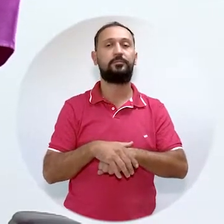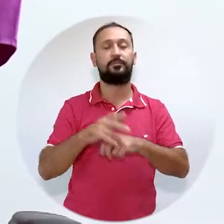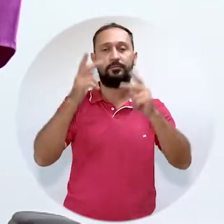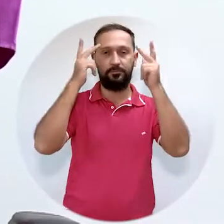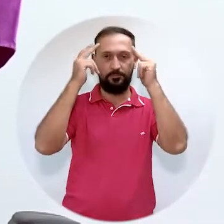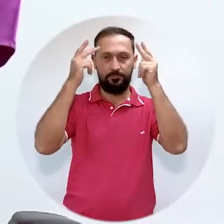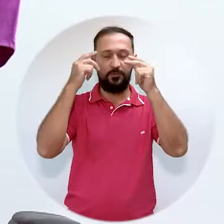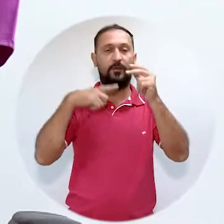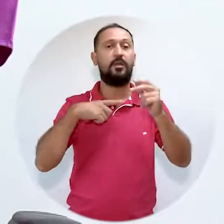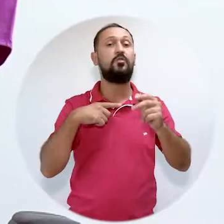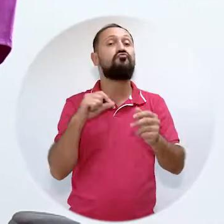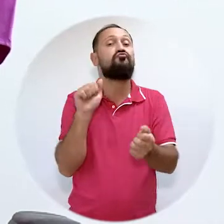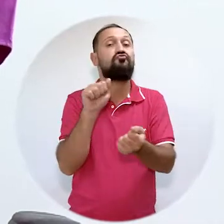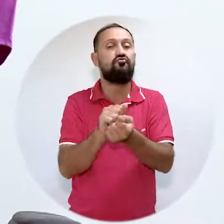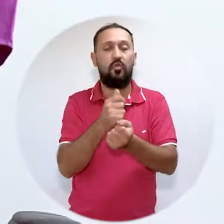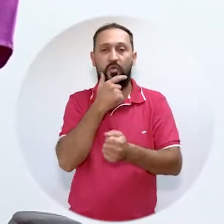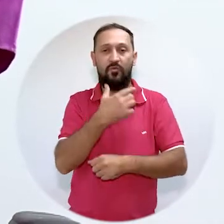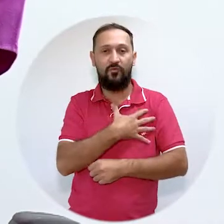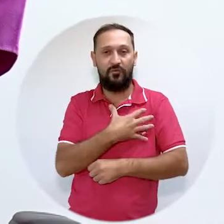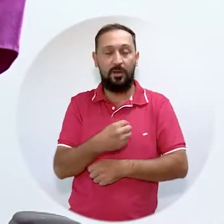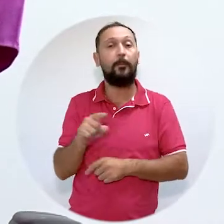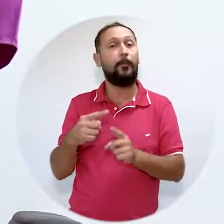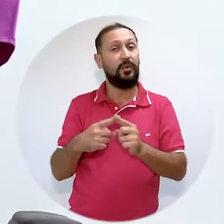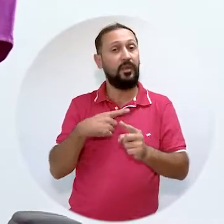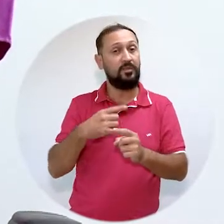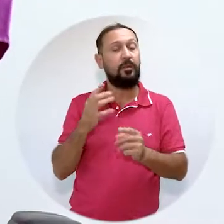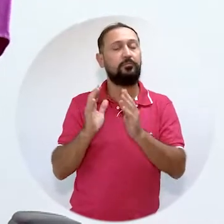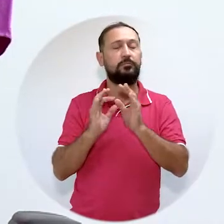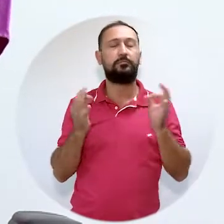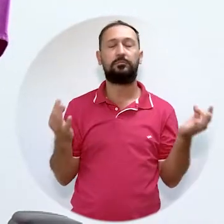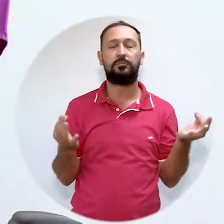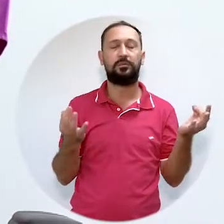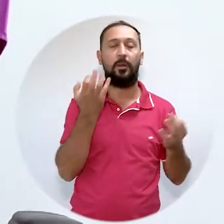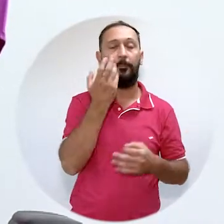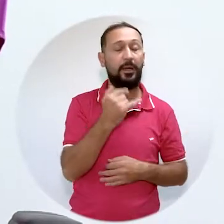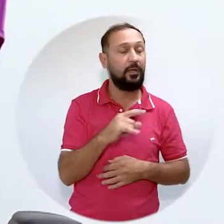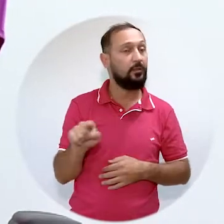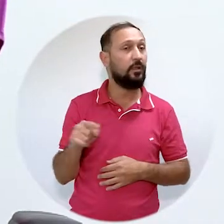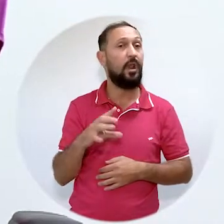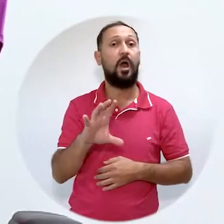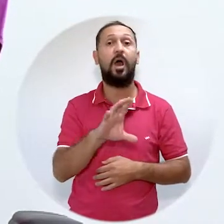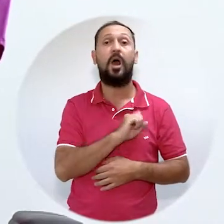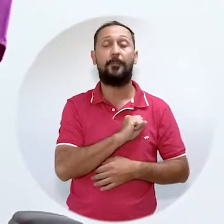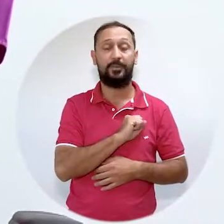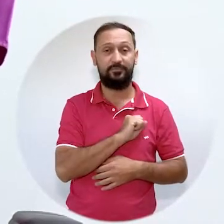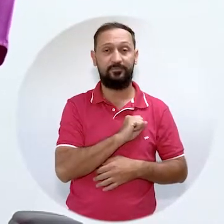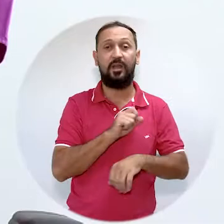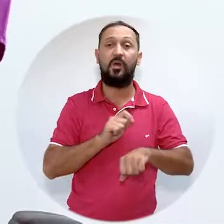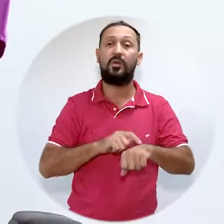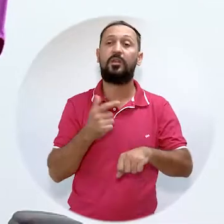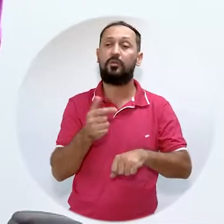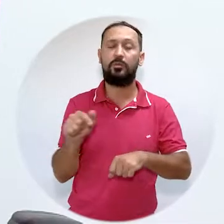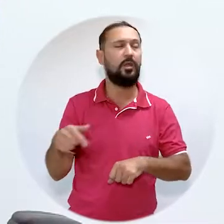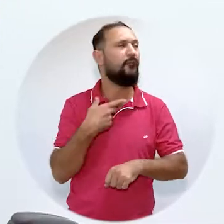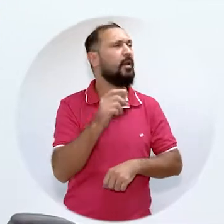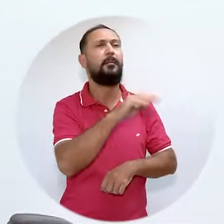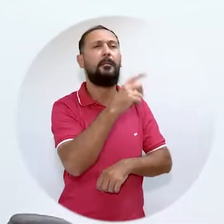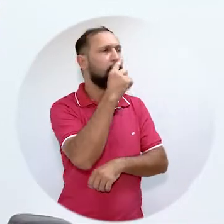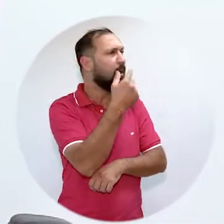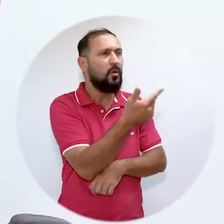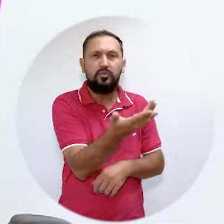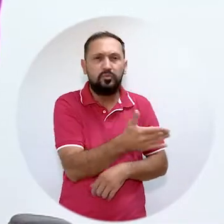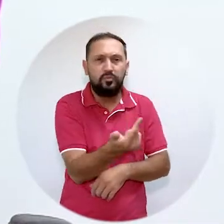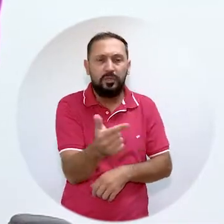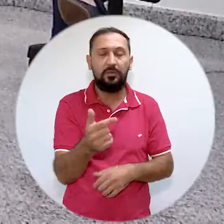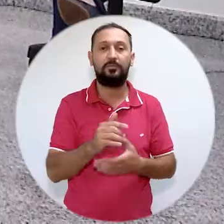tranquila. Então, e eu faço com meu filho também, porque tem meditação para criança. Ele ama, quando não tem, ele fala, hoje não